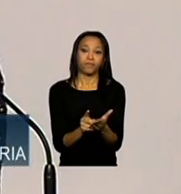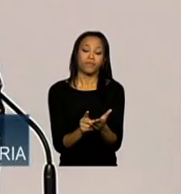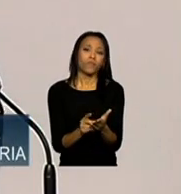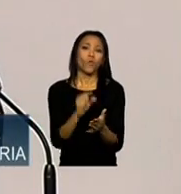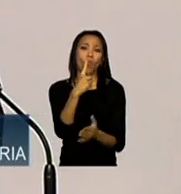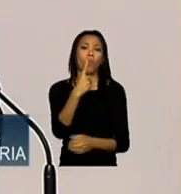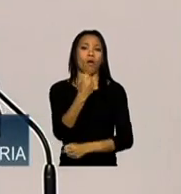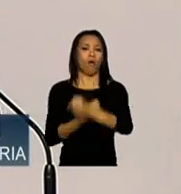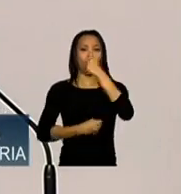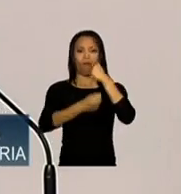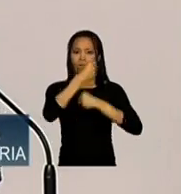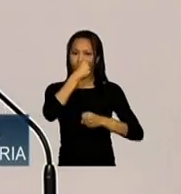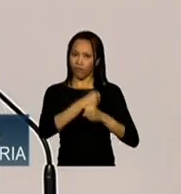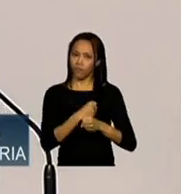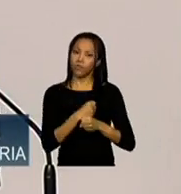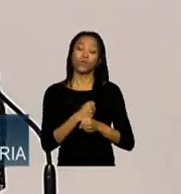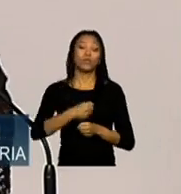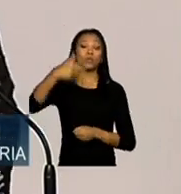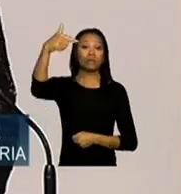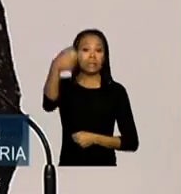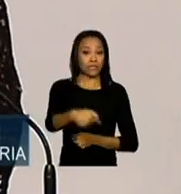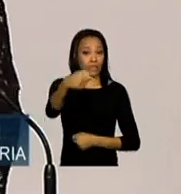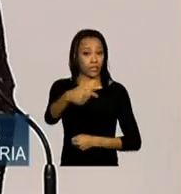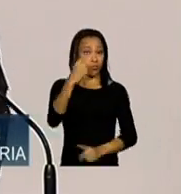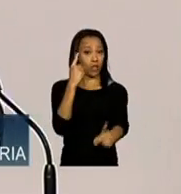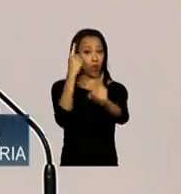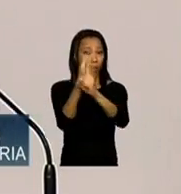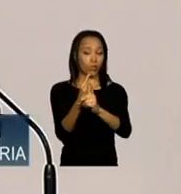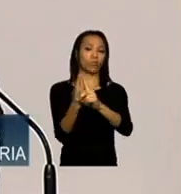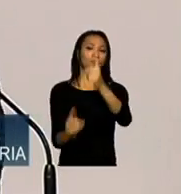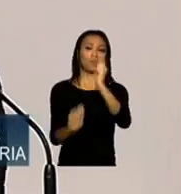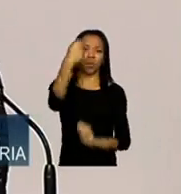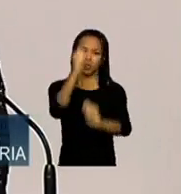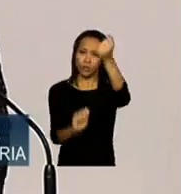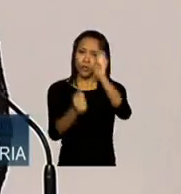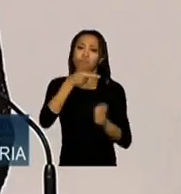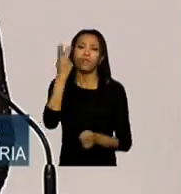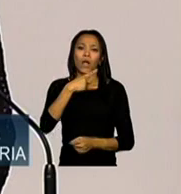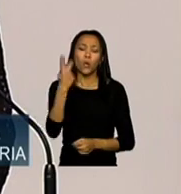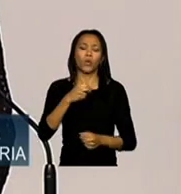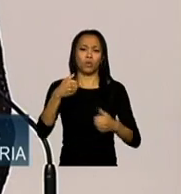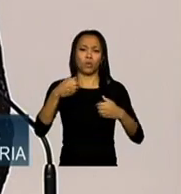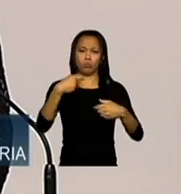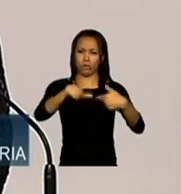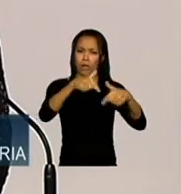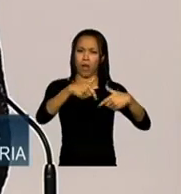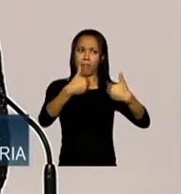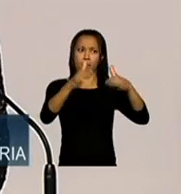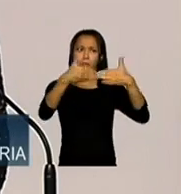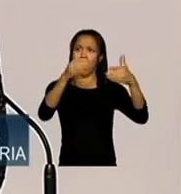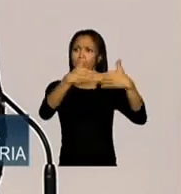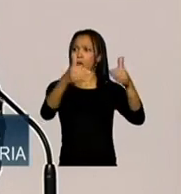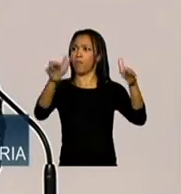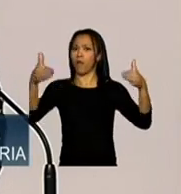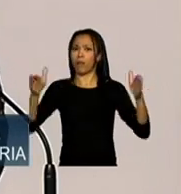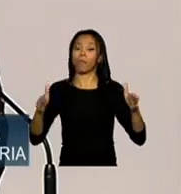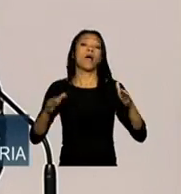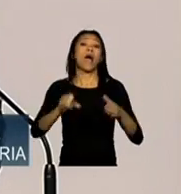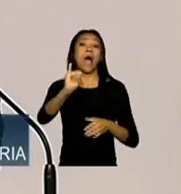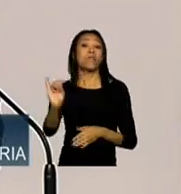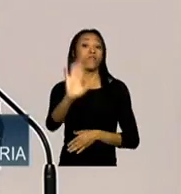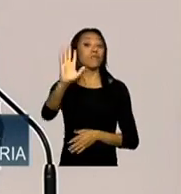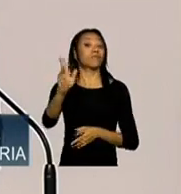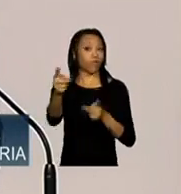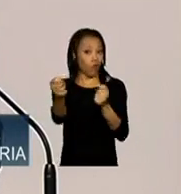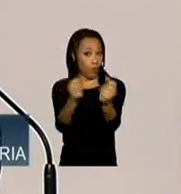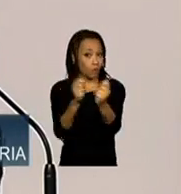um ano, no sétimo encontro da indústria, disse que o emprego estava crescendo, que a inflação estava sob